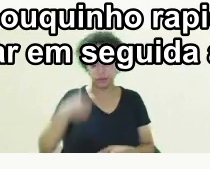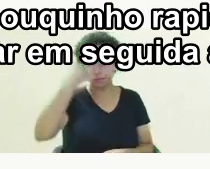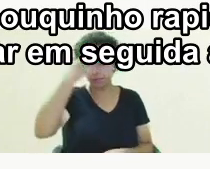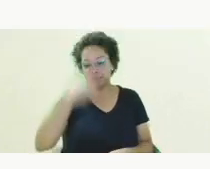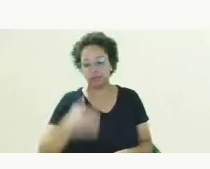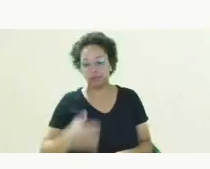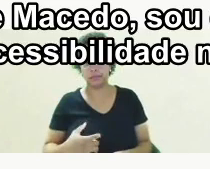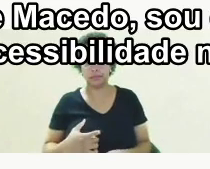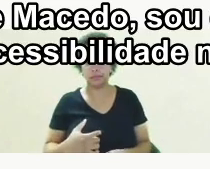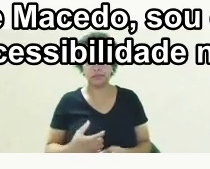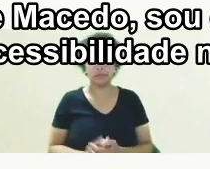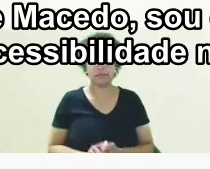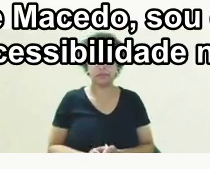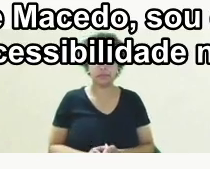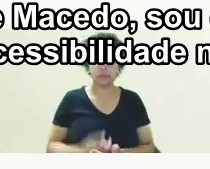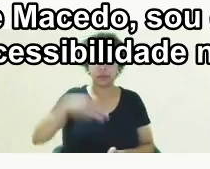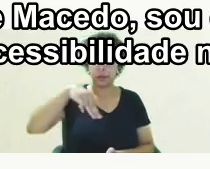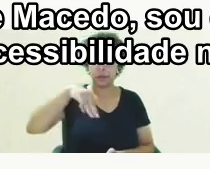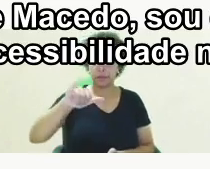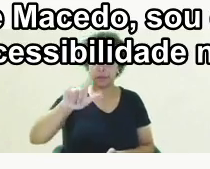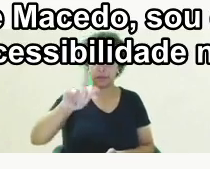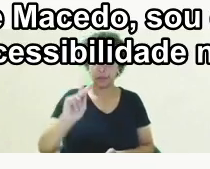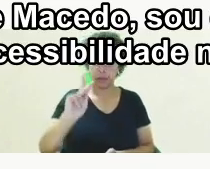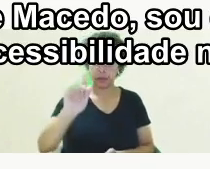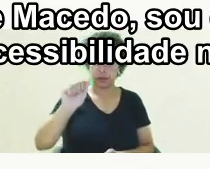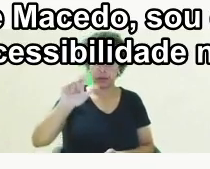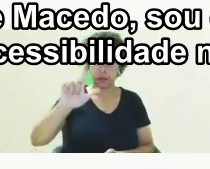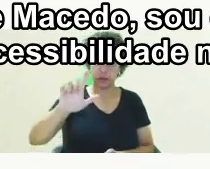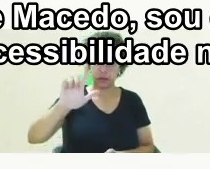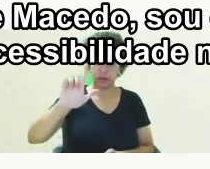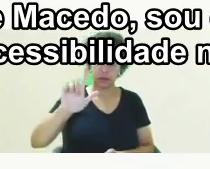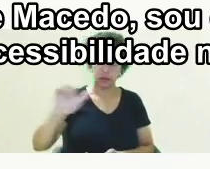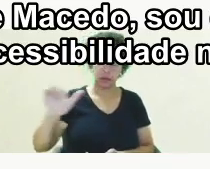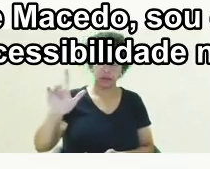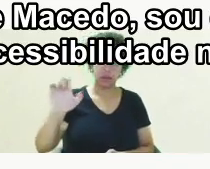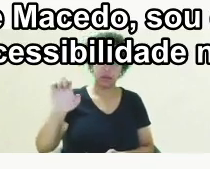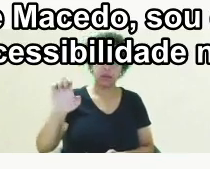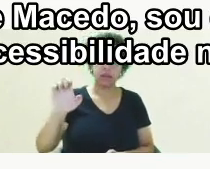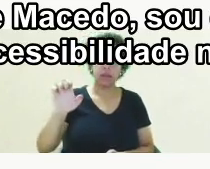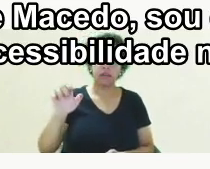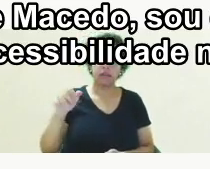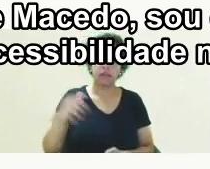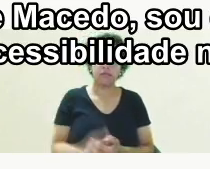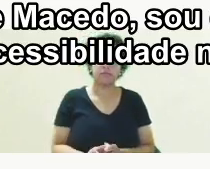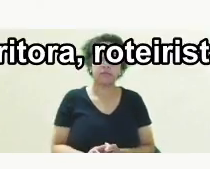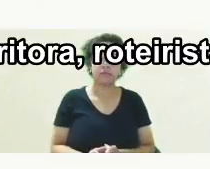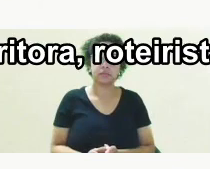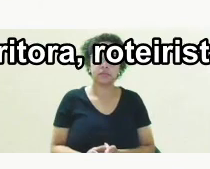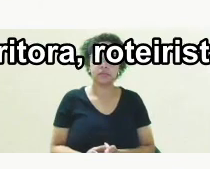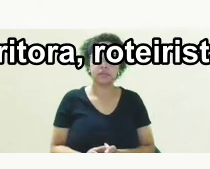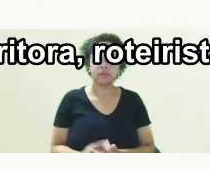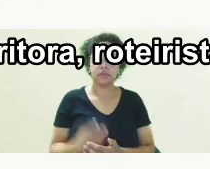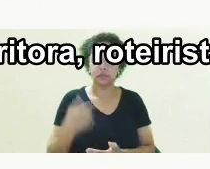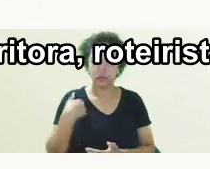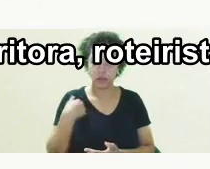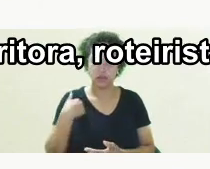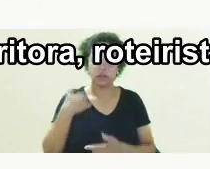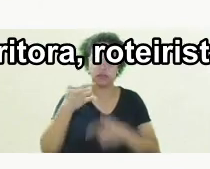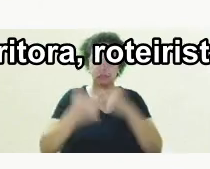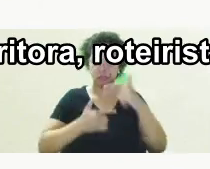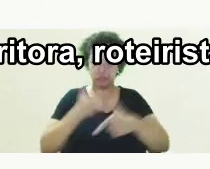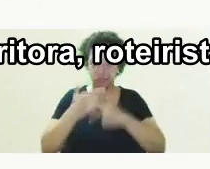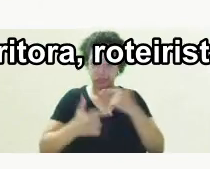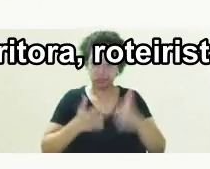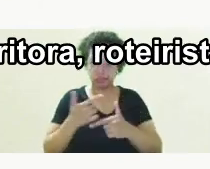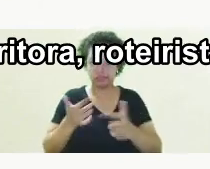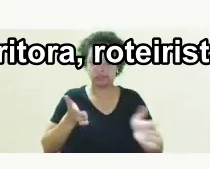seguida a Thames. Eu sou a Micaele Macedo, sou consultora especialista em acessibilidade na NTT Data, também